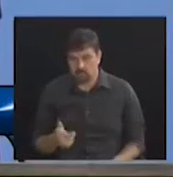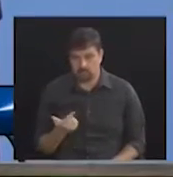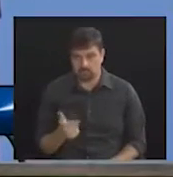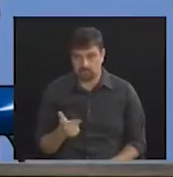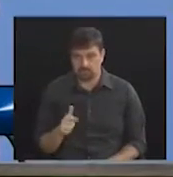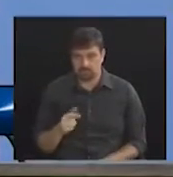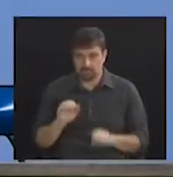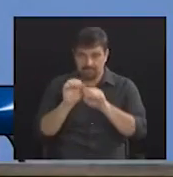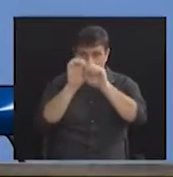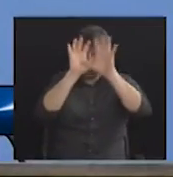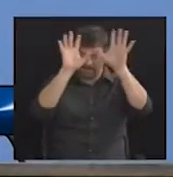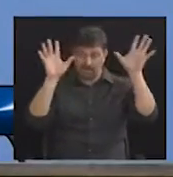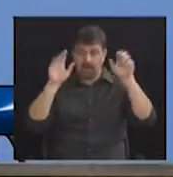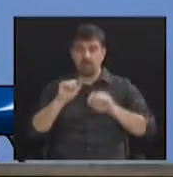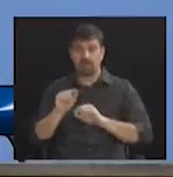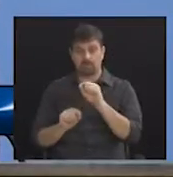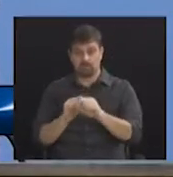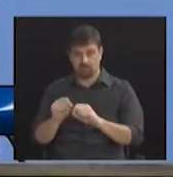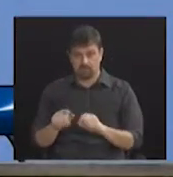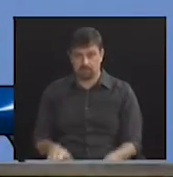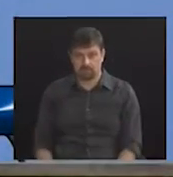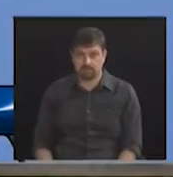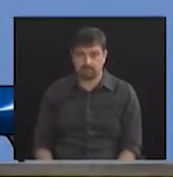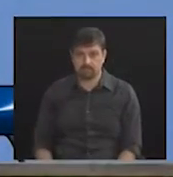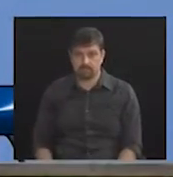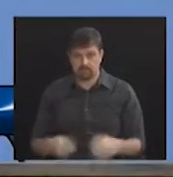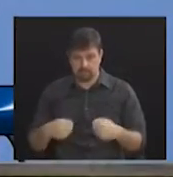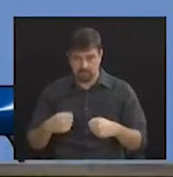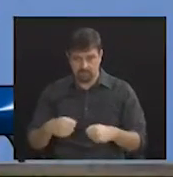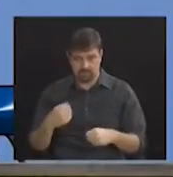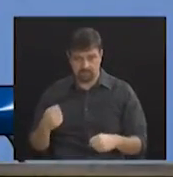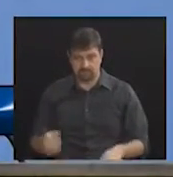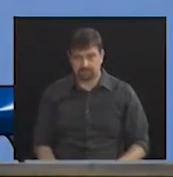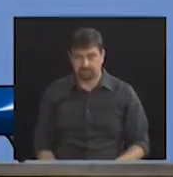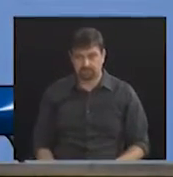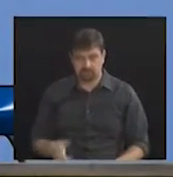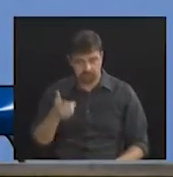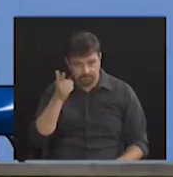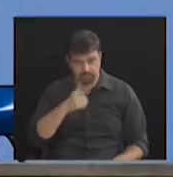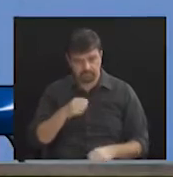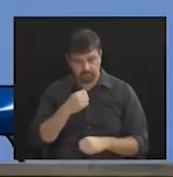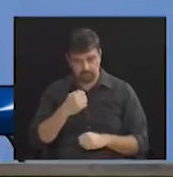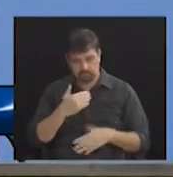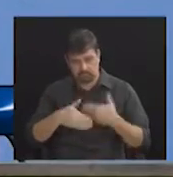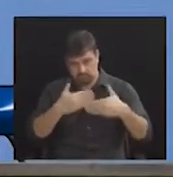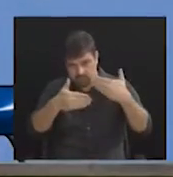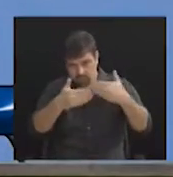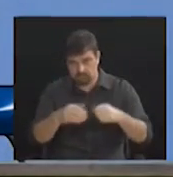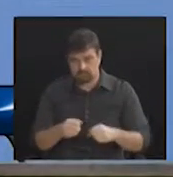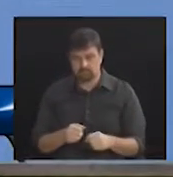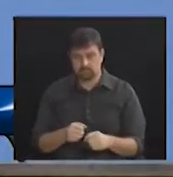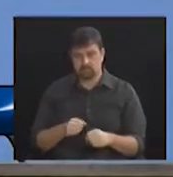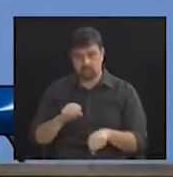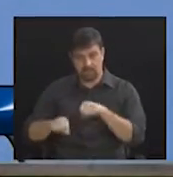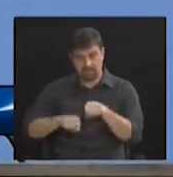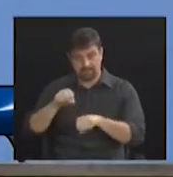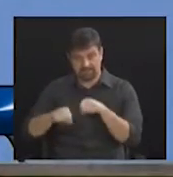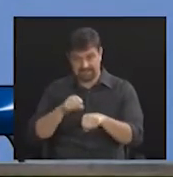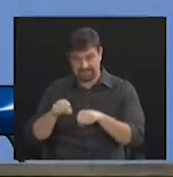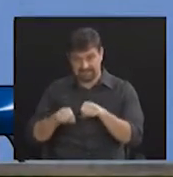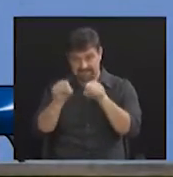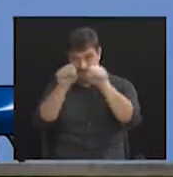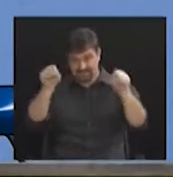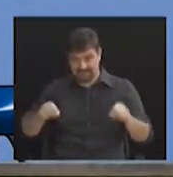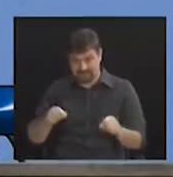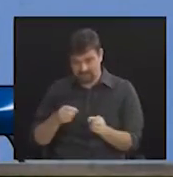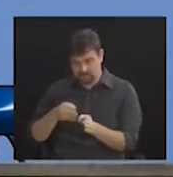fica muito claro que, ao invés de construir o desenvolvimento do sistema cicloviário da cidade, de